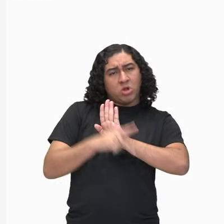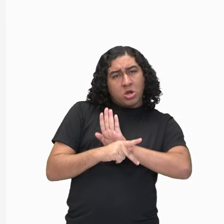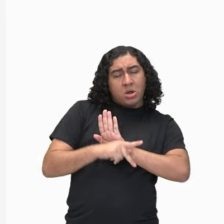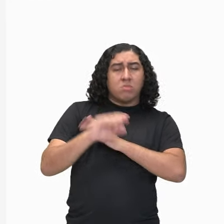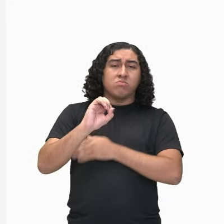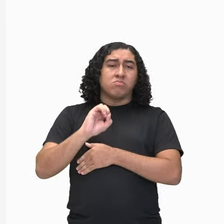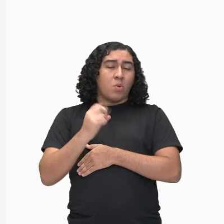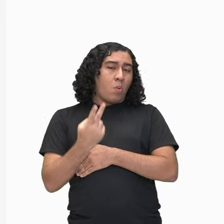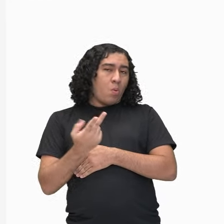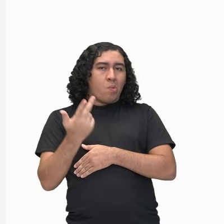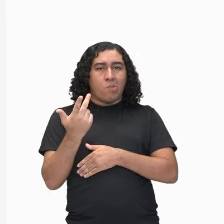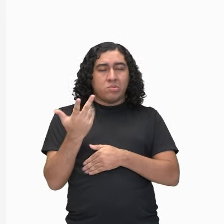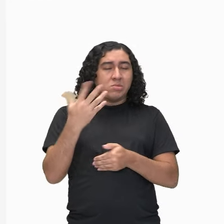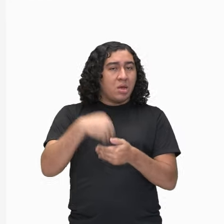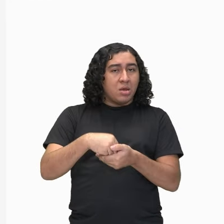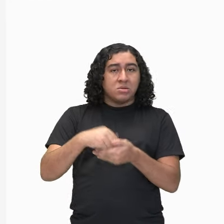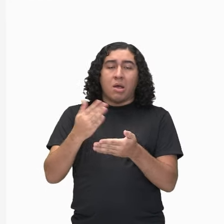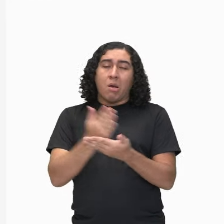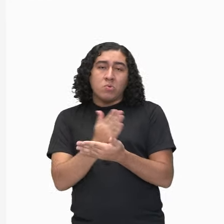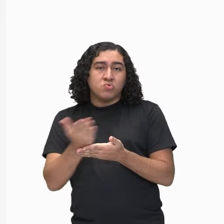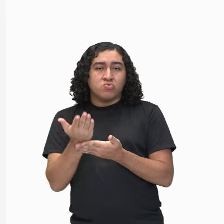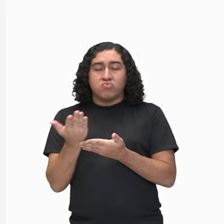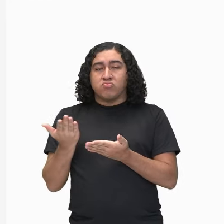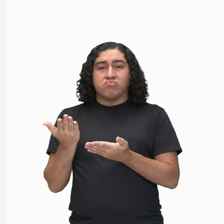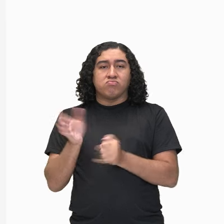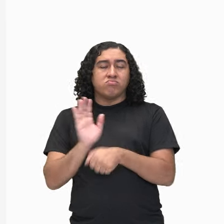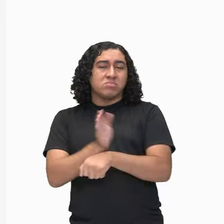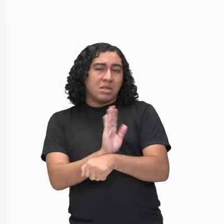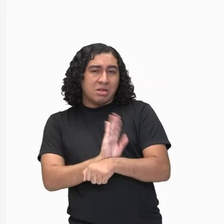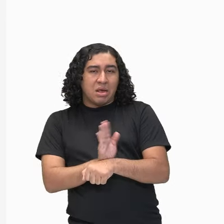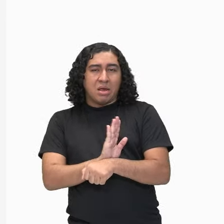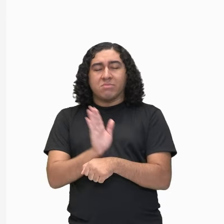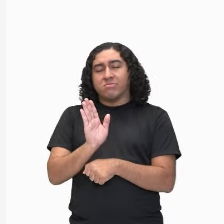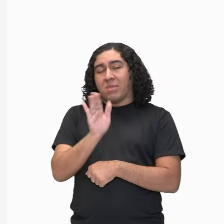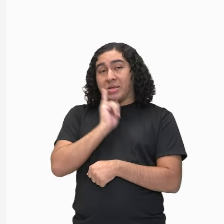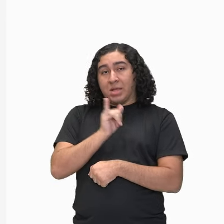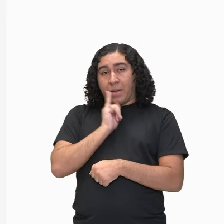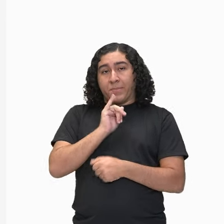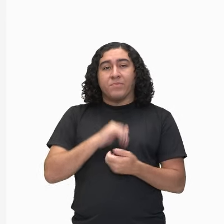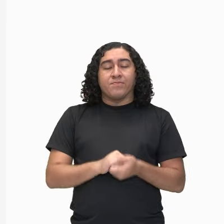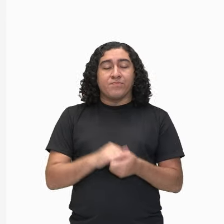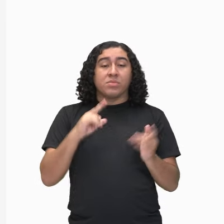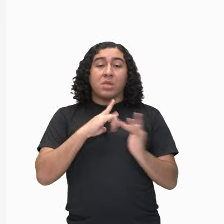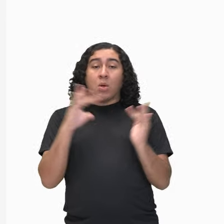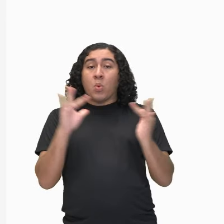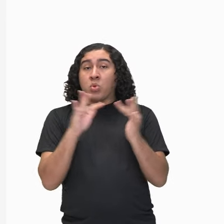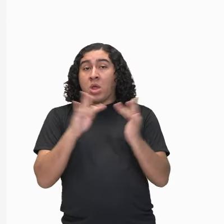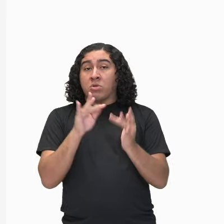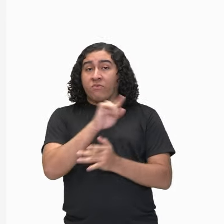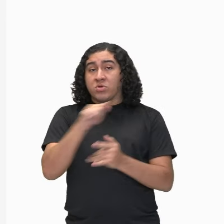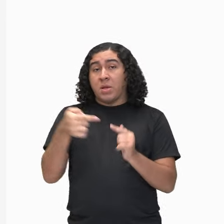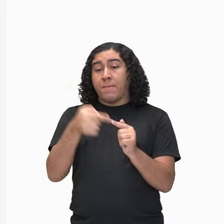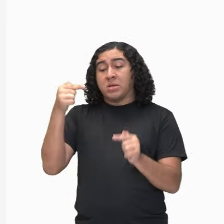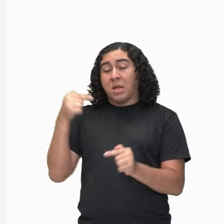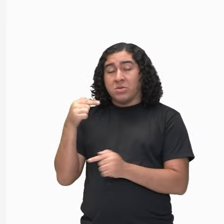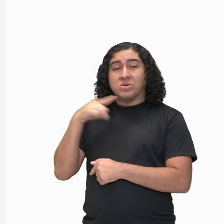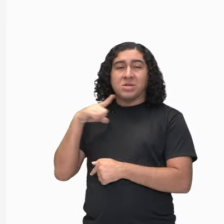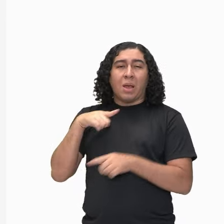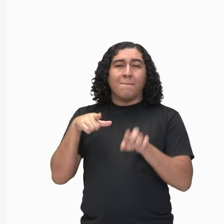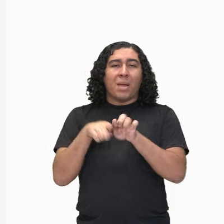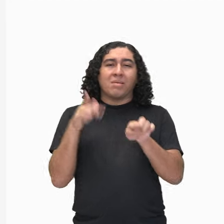ou citado em animações. Então, existe um contato que vocês já tiveram com eles, mas talvez